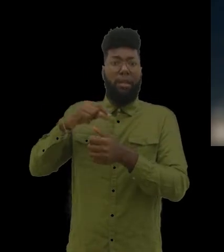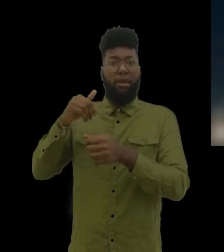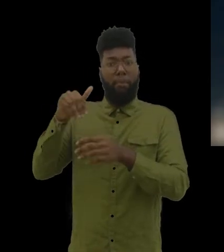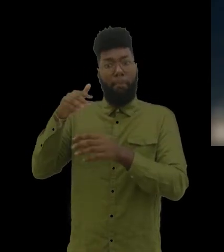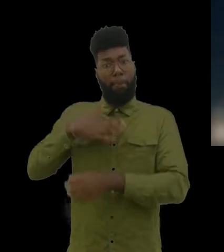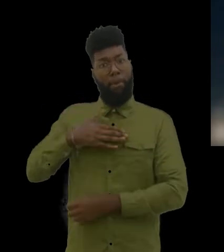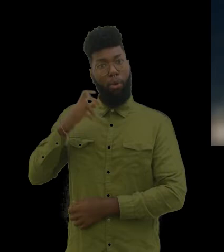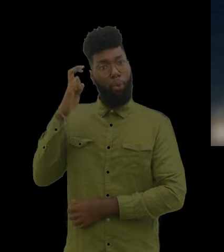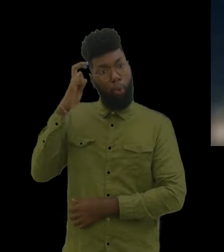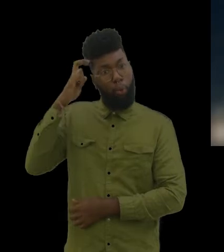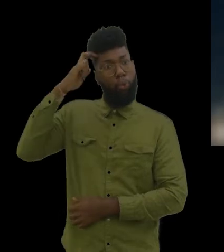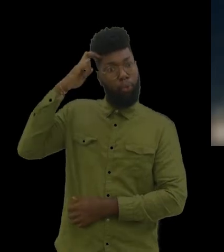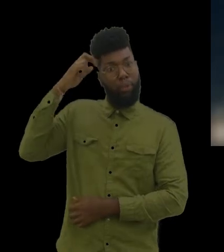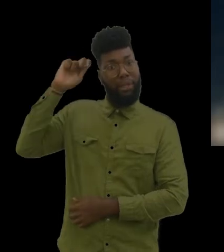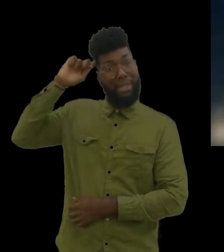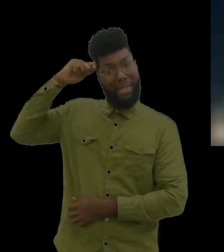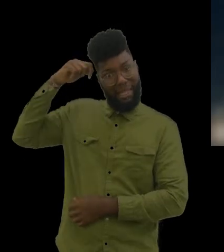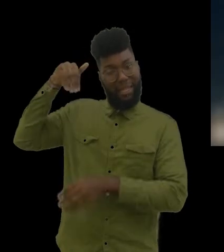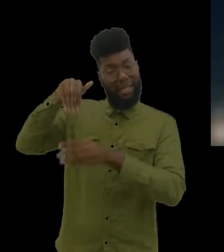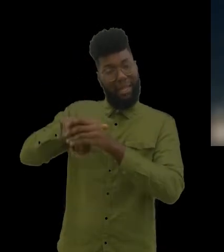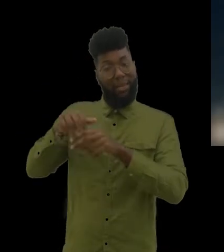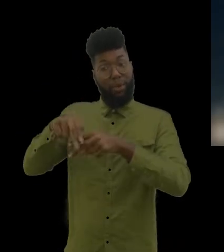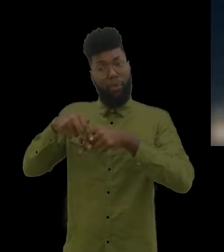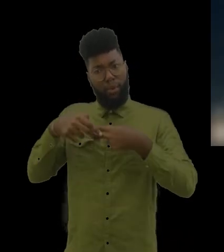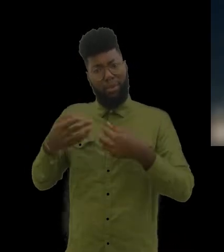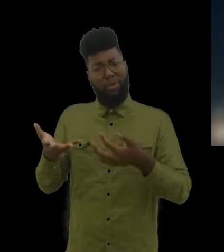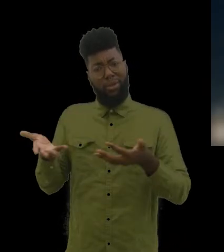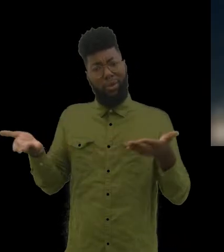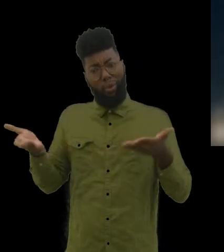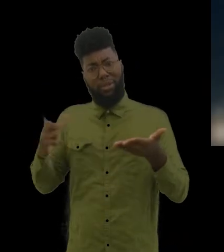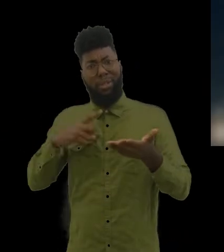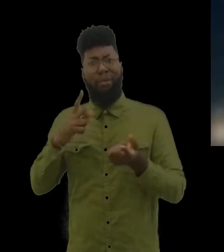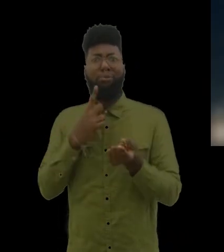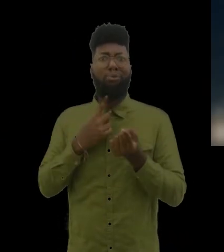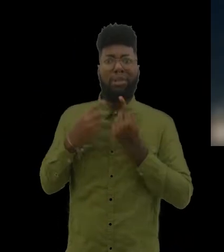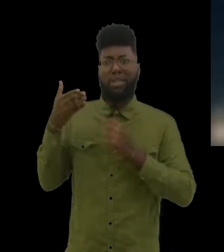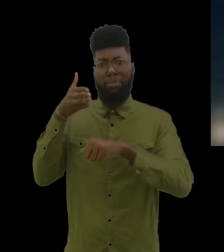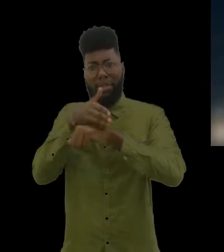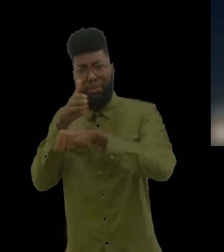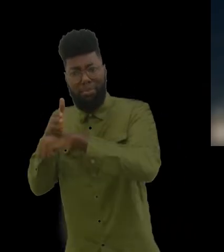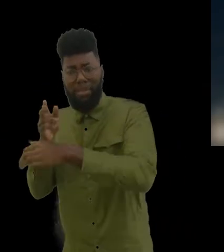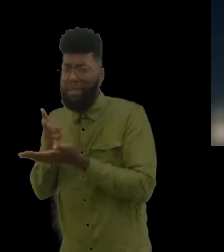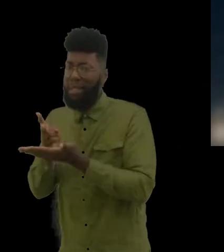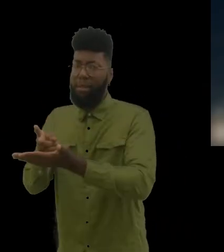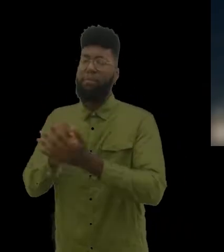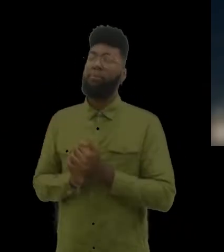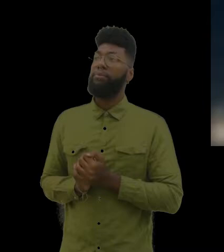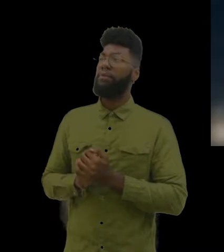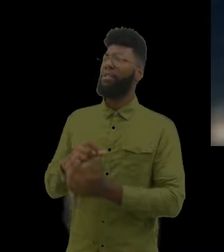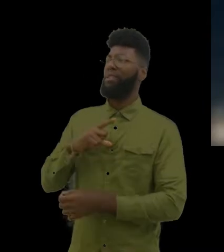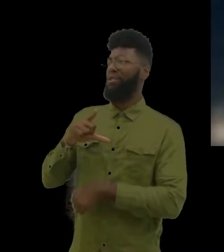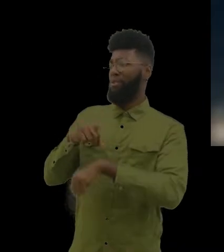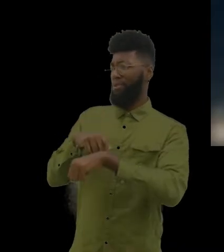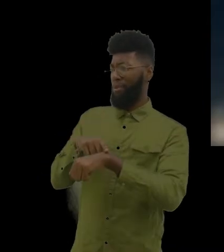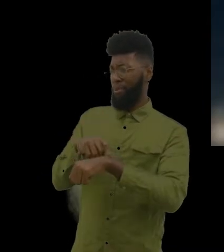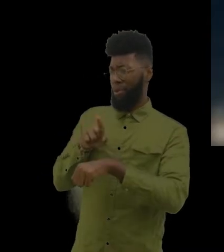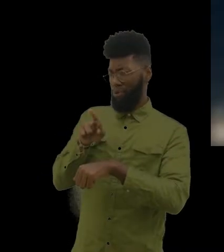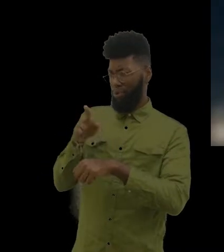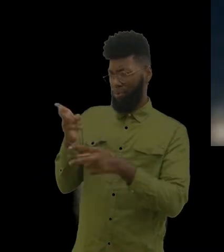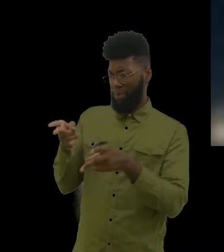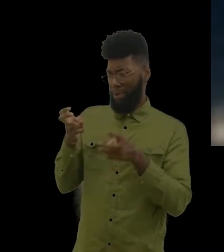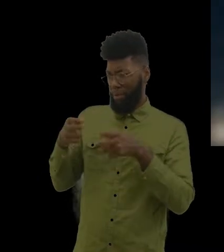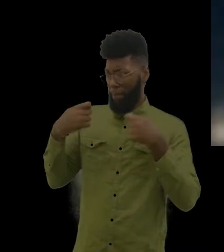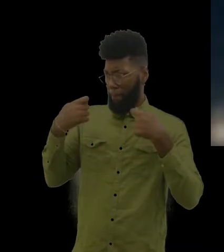cultura. Teve algum momento específico em que tu viu que tu tinha que fazer